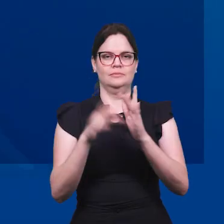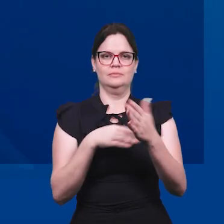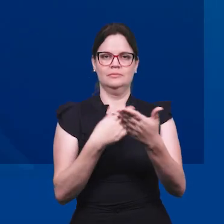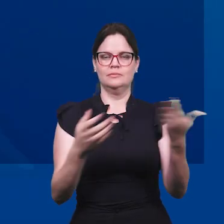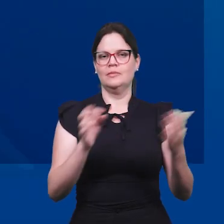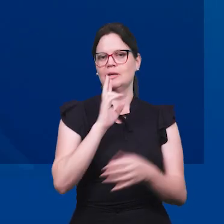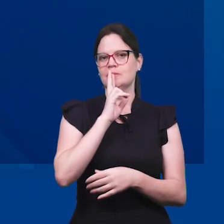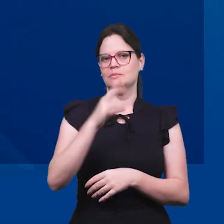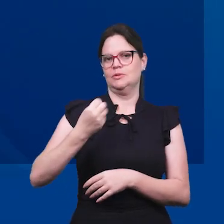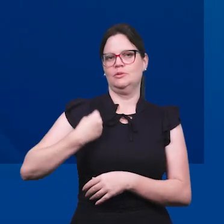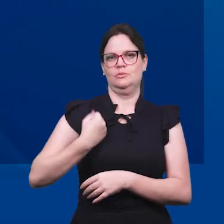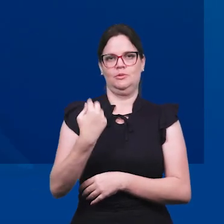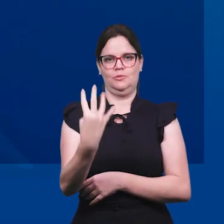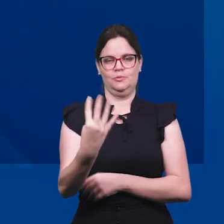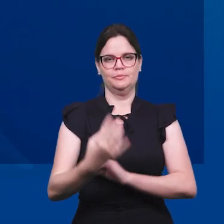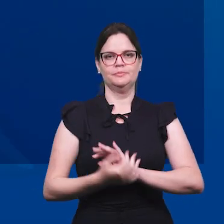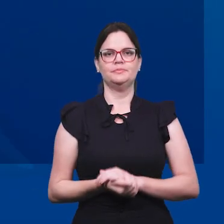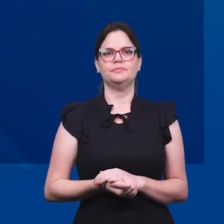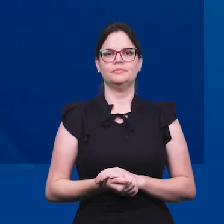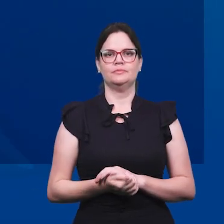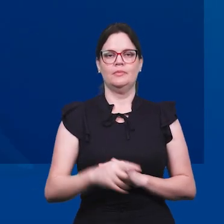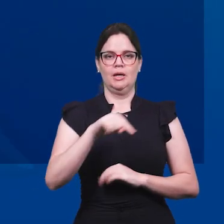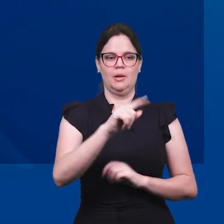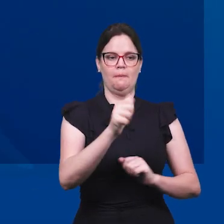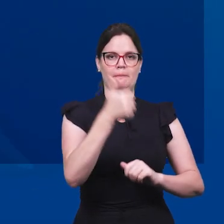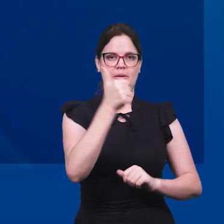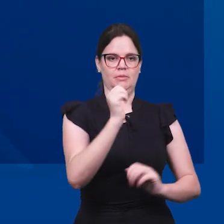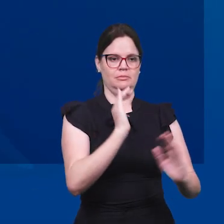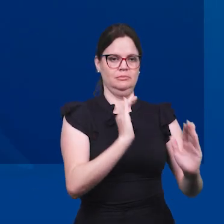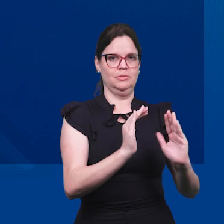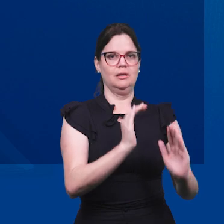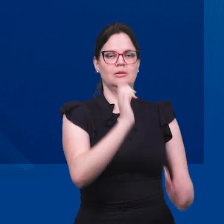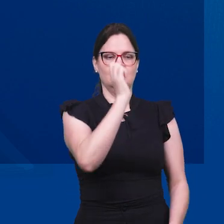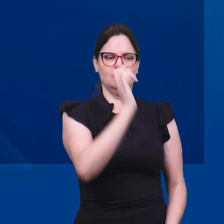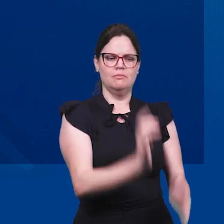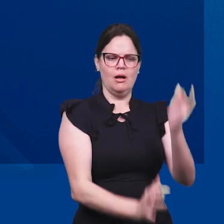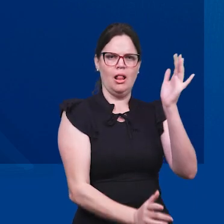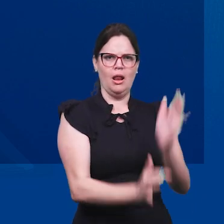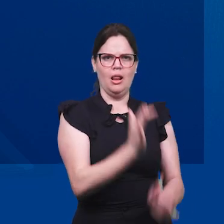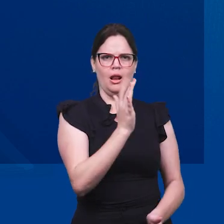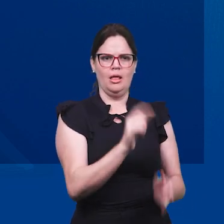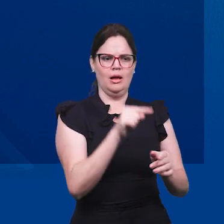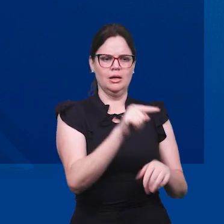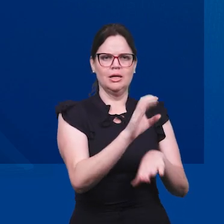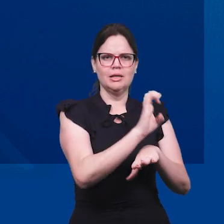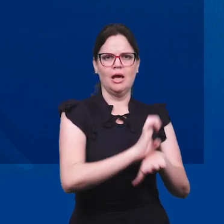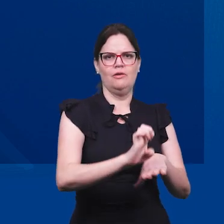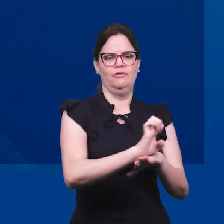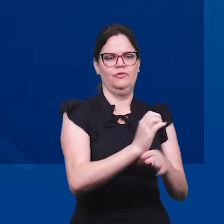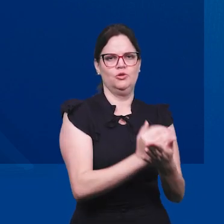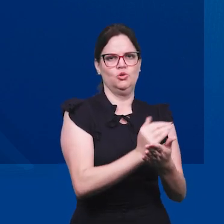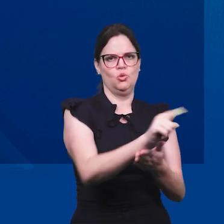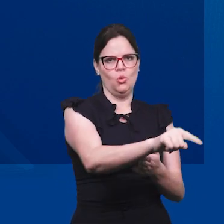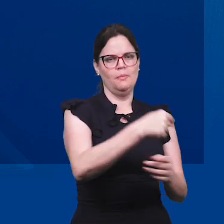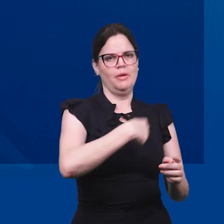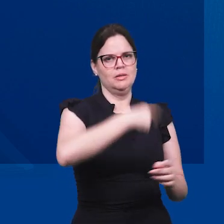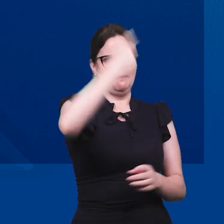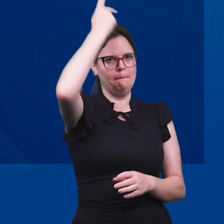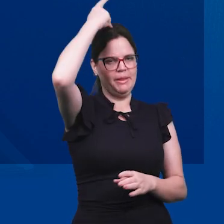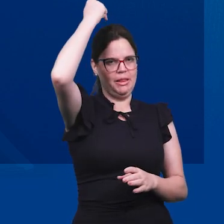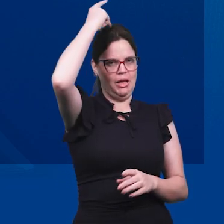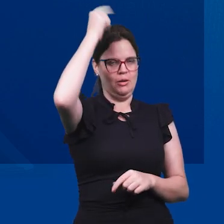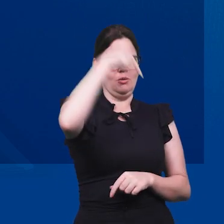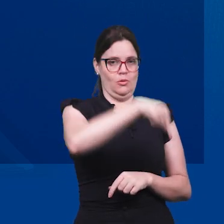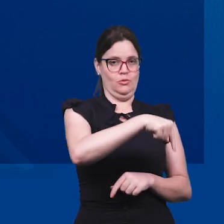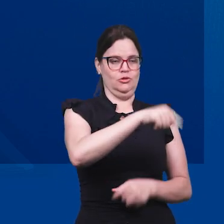Jesus. A paz do Senhor, irmãos. Respondendo à pergunta número 4, o primeiro momento do derramamento do Espírito Santo foi no início da